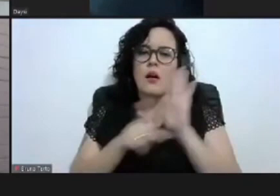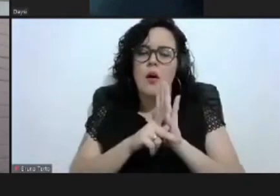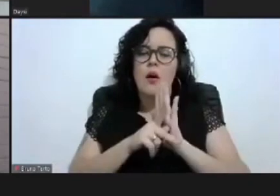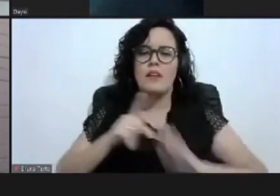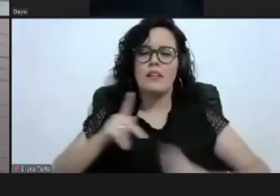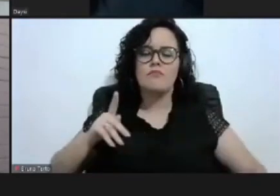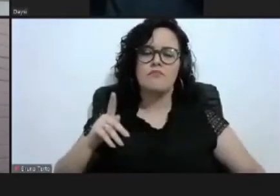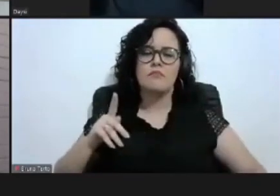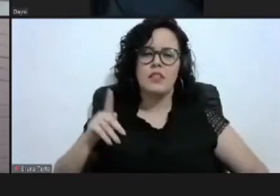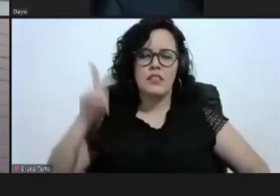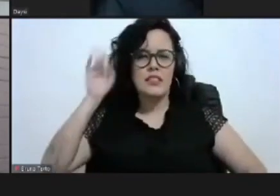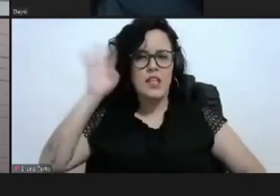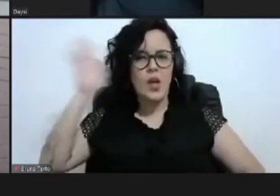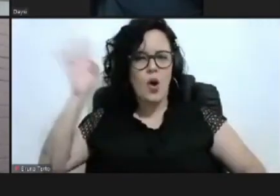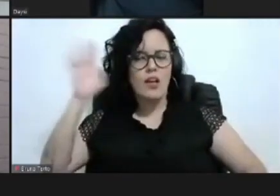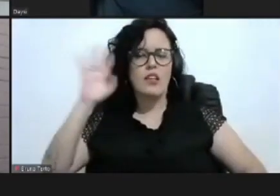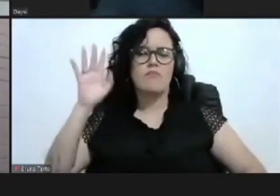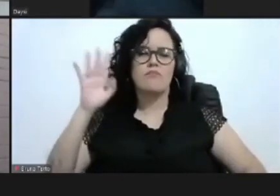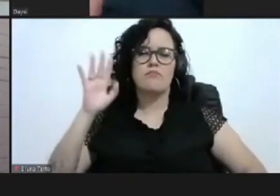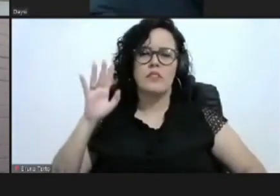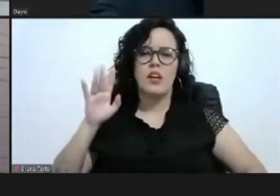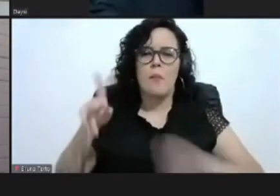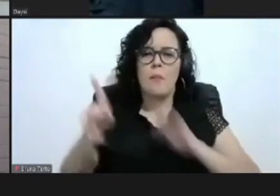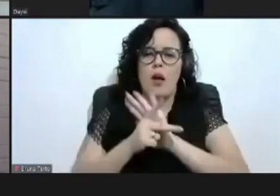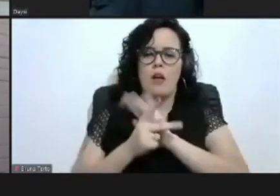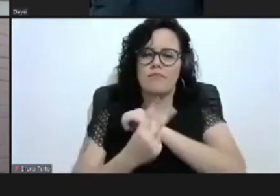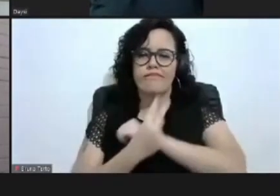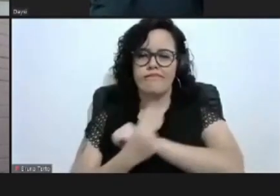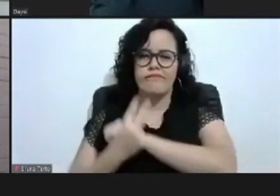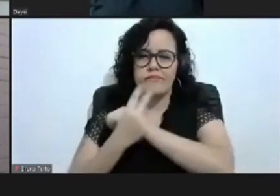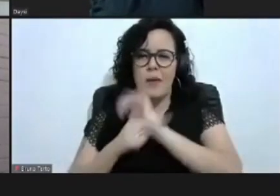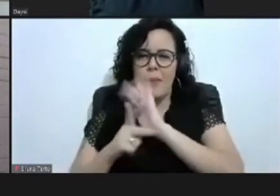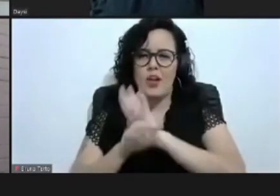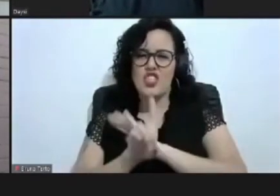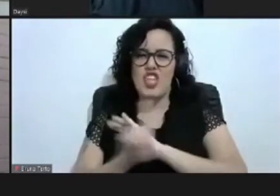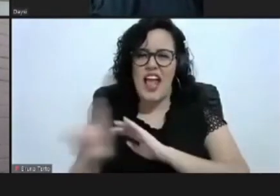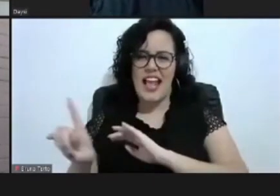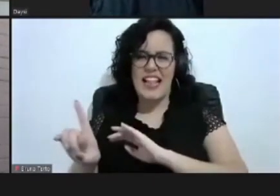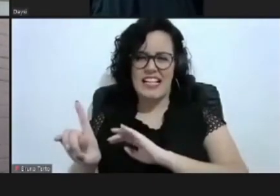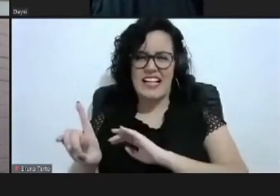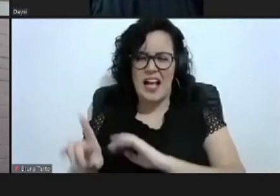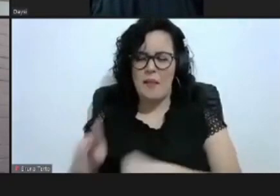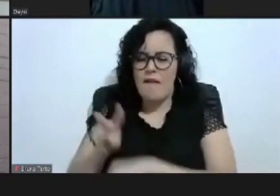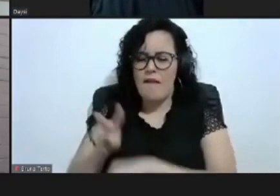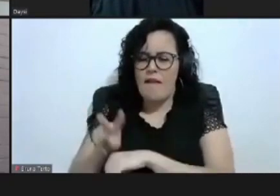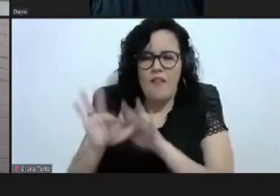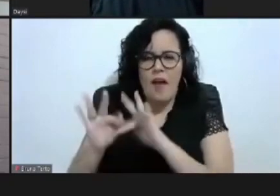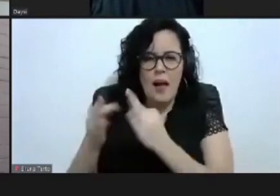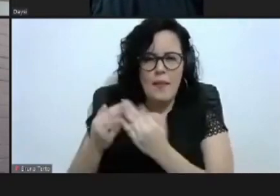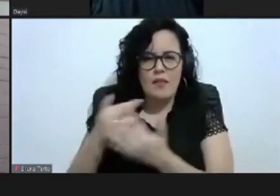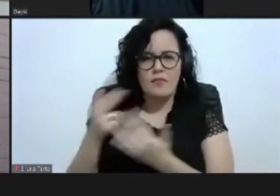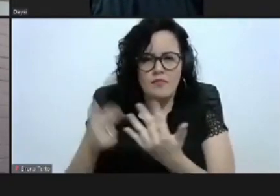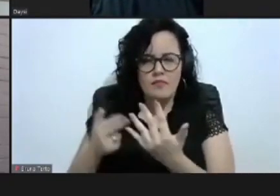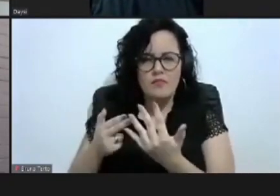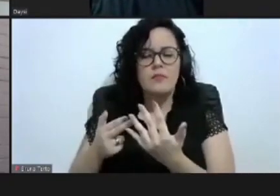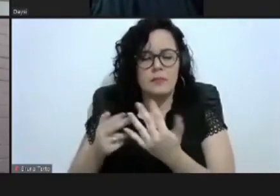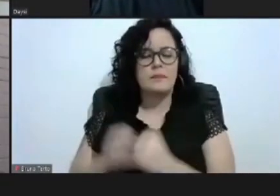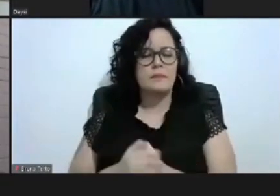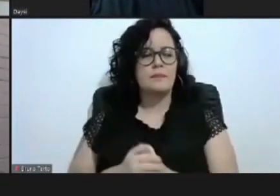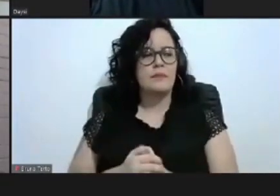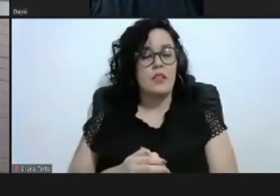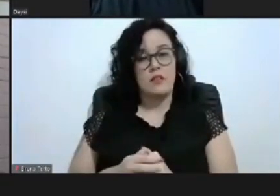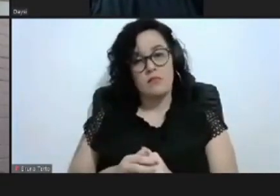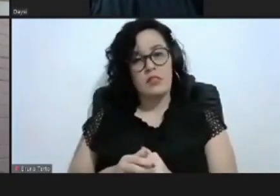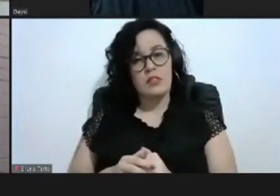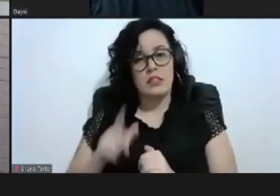teóricos desse novo conservadorismo, dessa nova direita, e aqueles que se consideram convertidos a ela, né? Porque